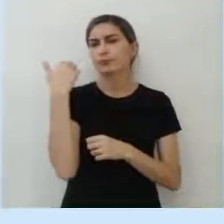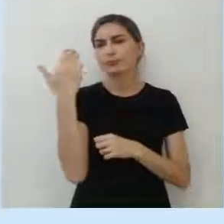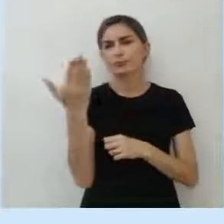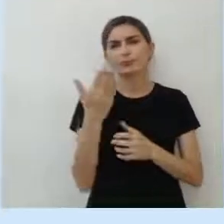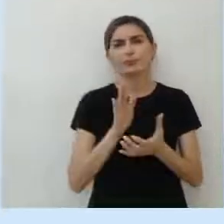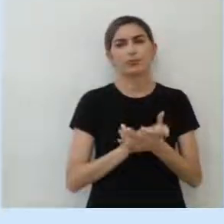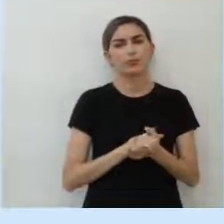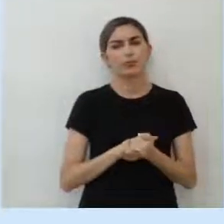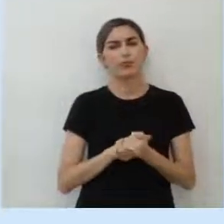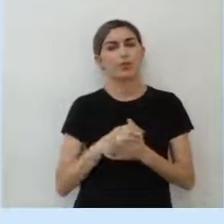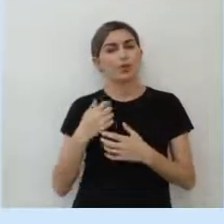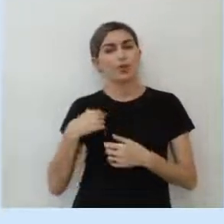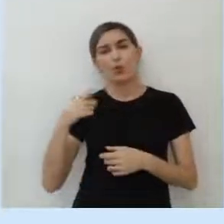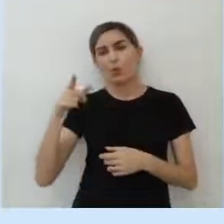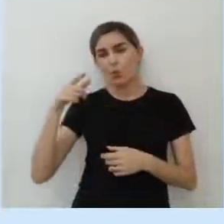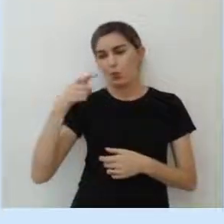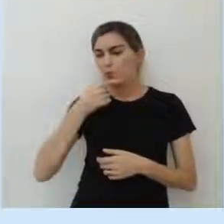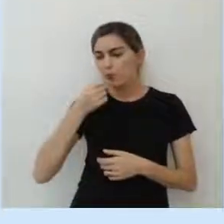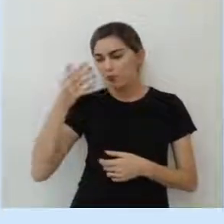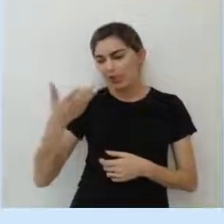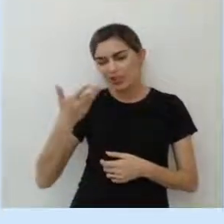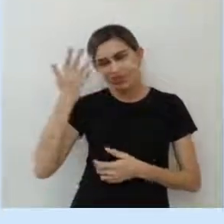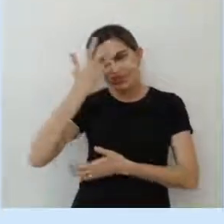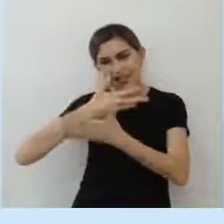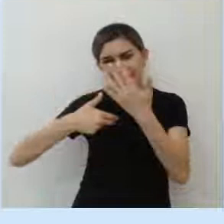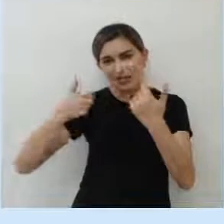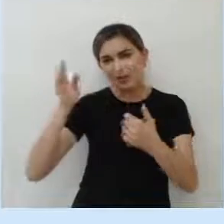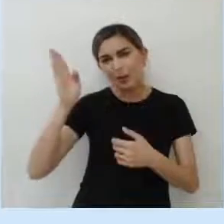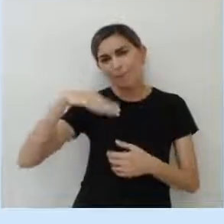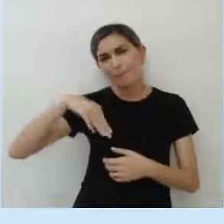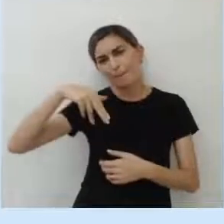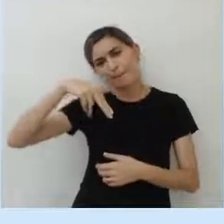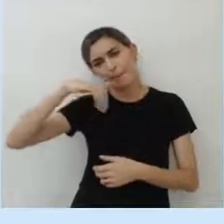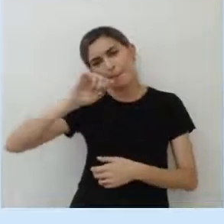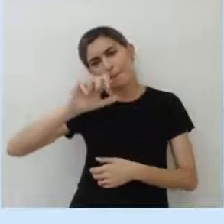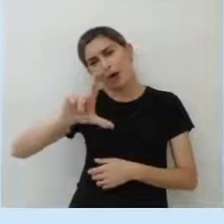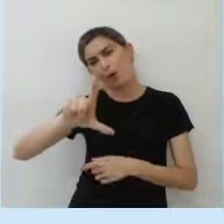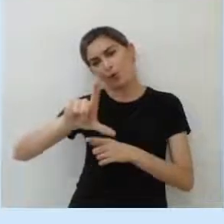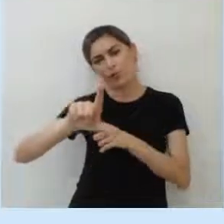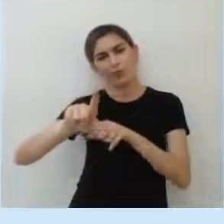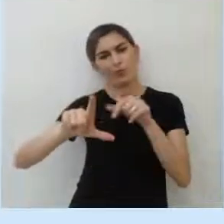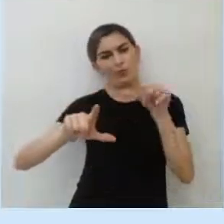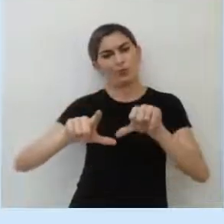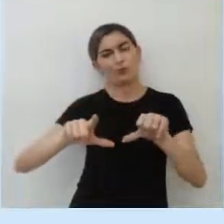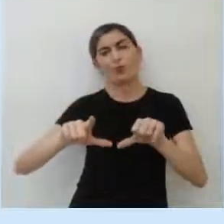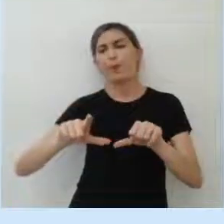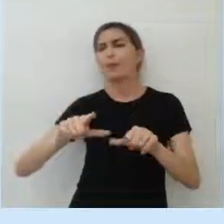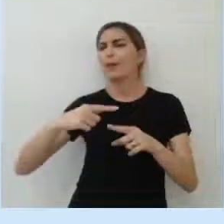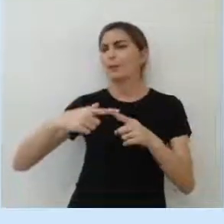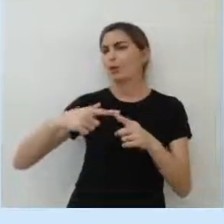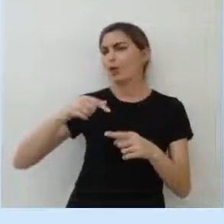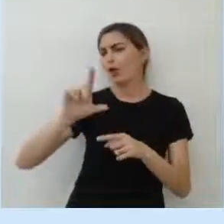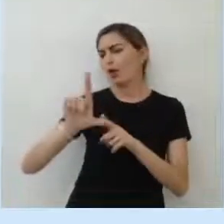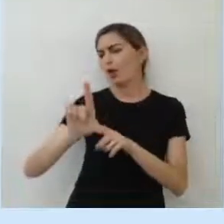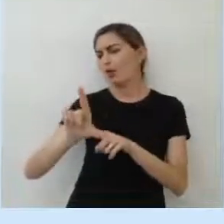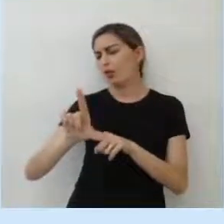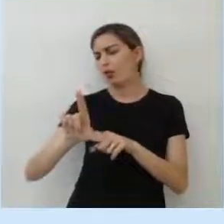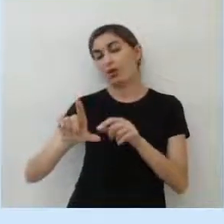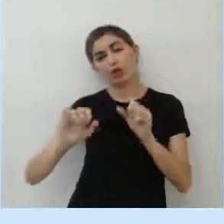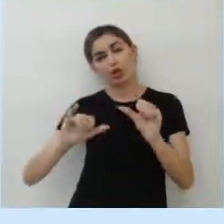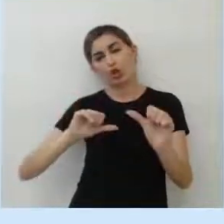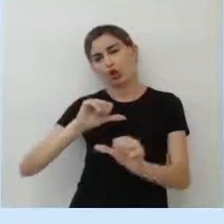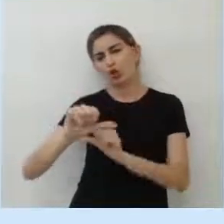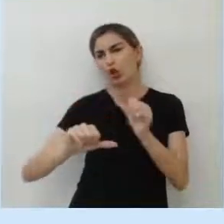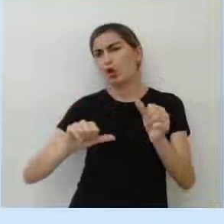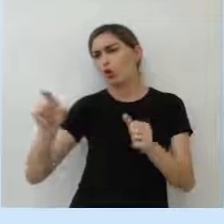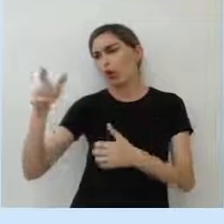olha só. O menino canta muito mal. E aí, por que eu usei o mal com L? Veja, se eu trocar o